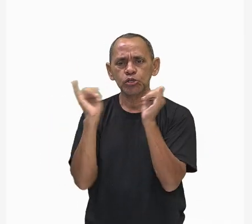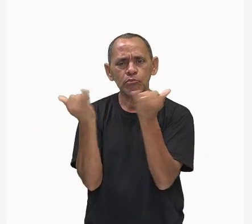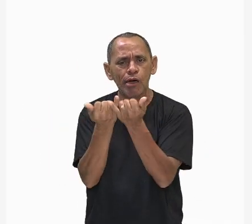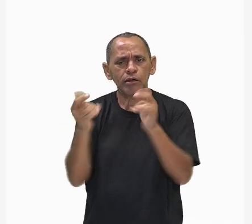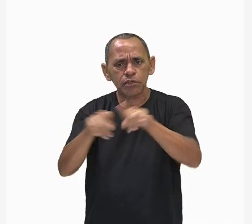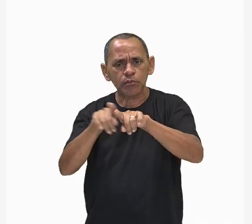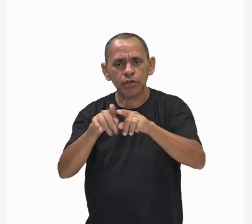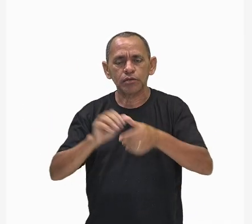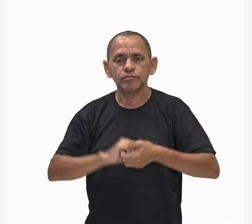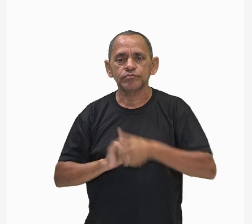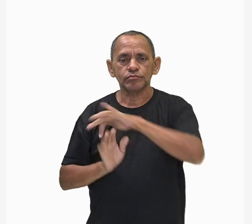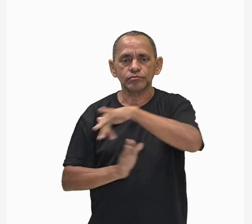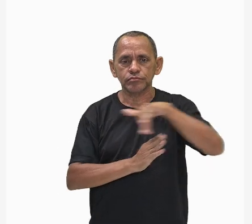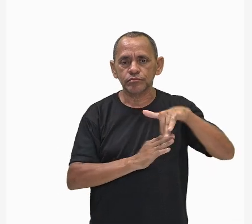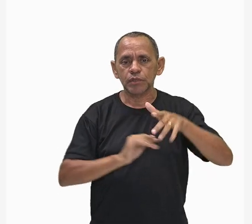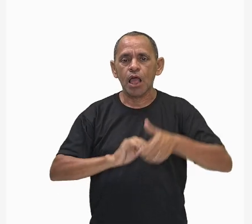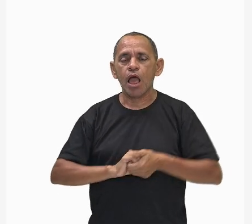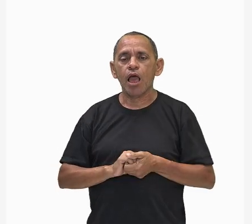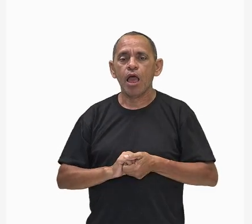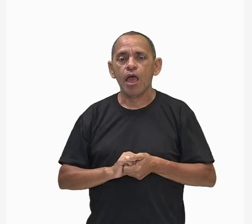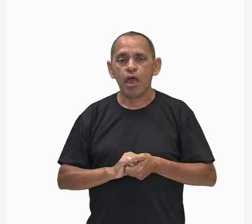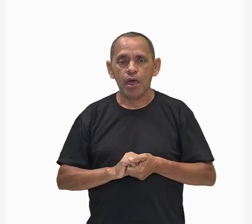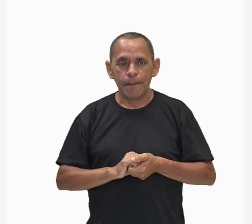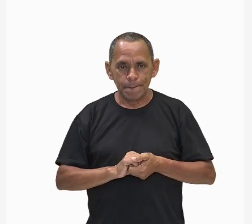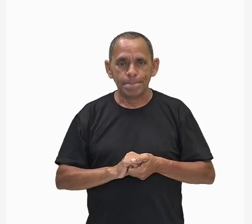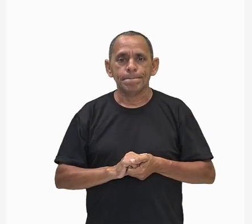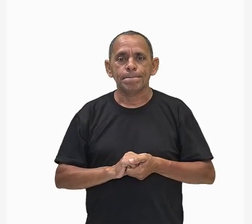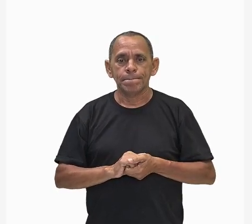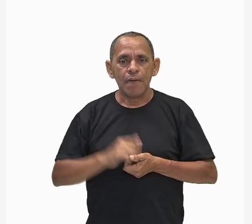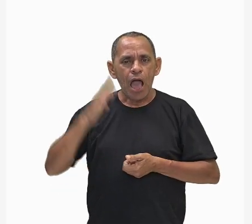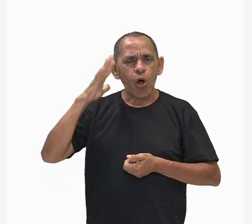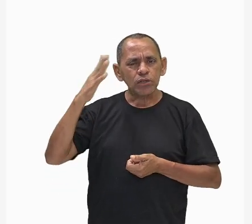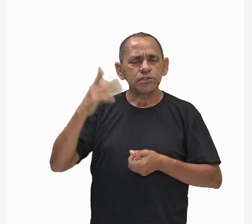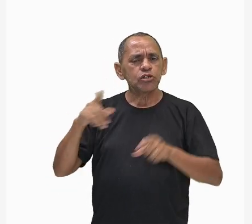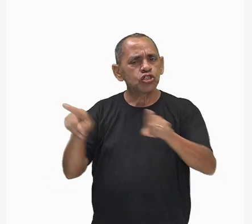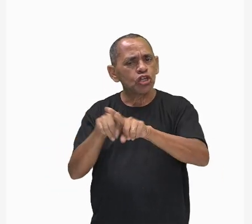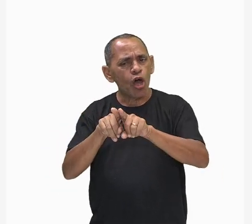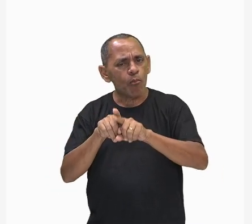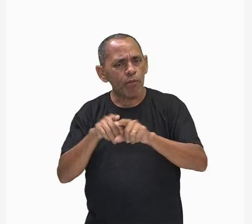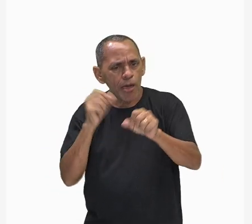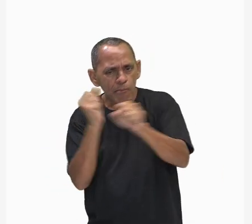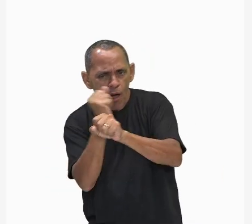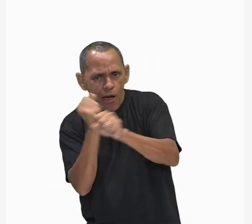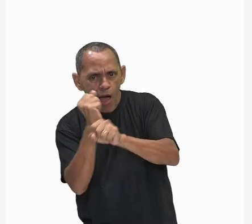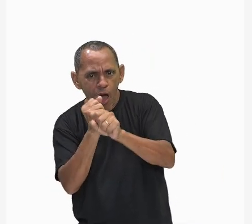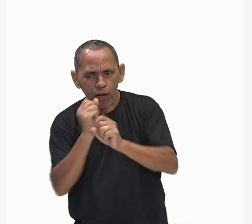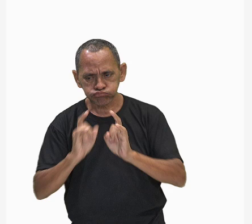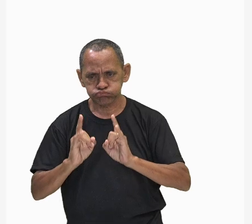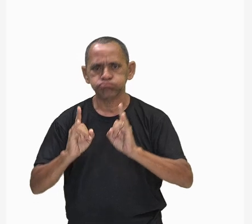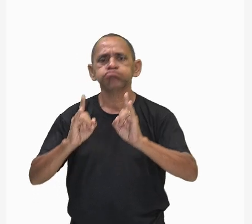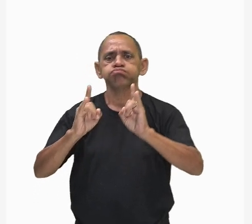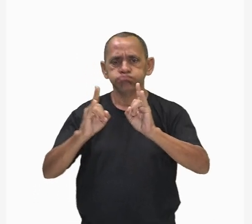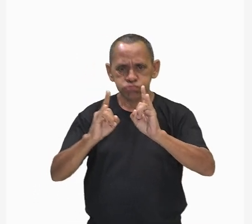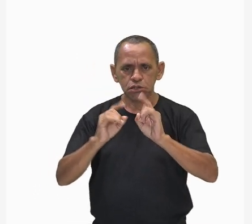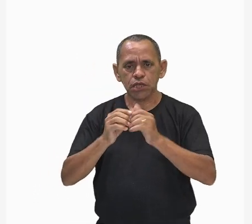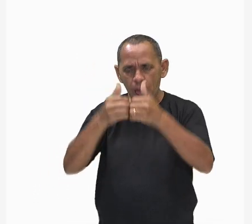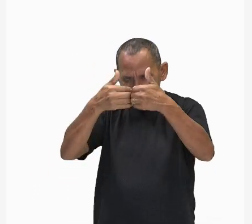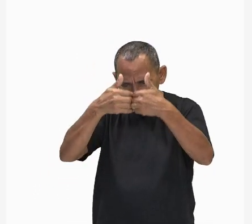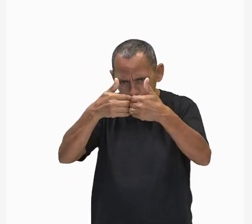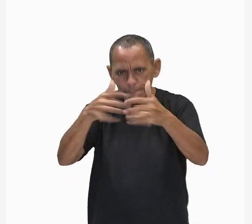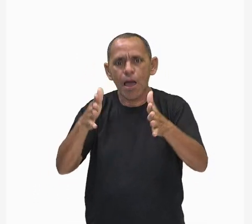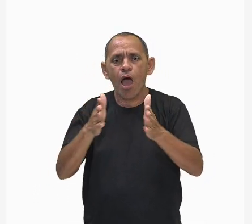lá. O mesmo ocorreu com o mobiliário e a moda. Com a abertura dos portos, o comércio